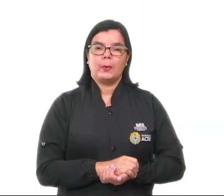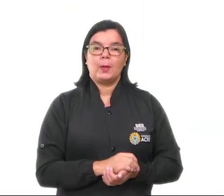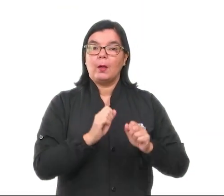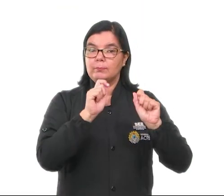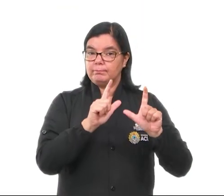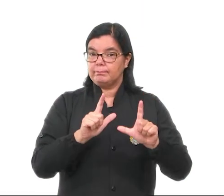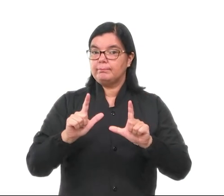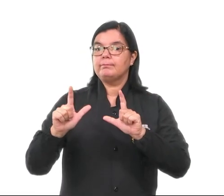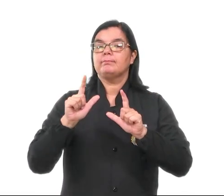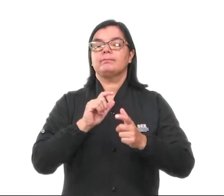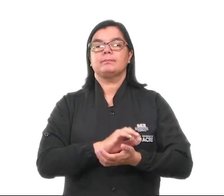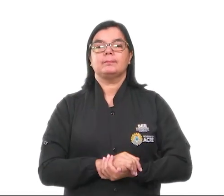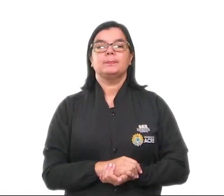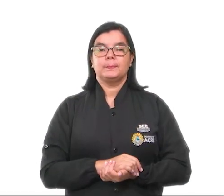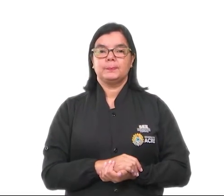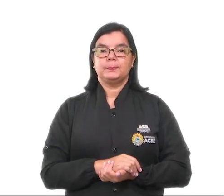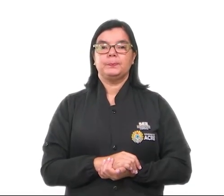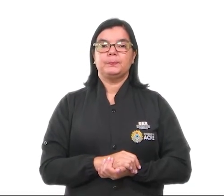nas informações.